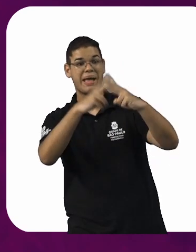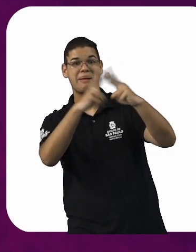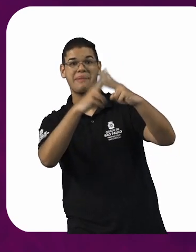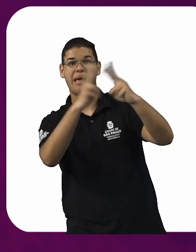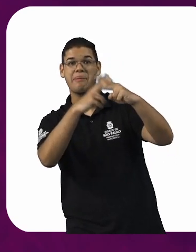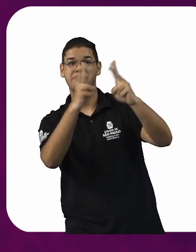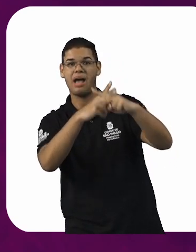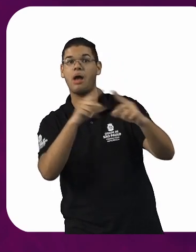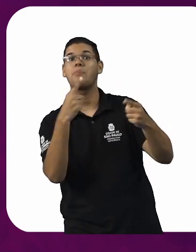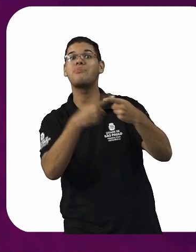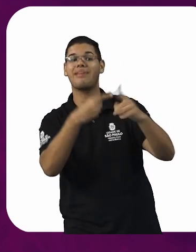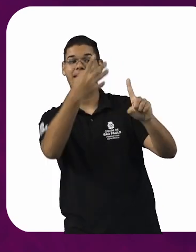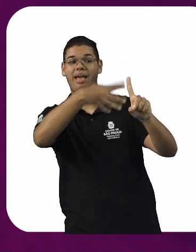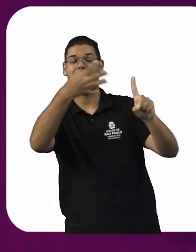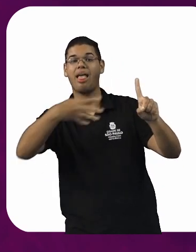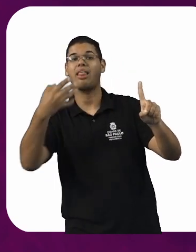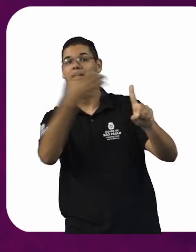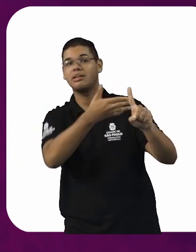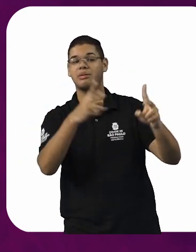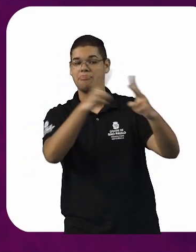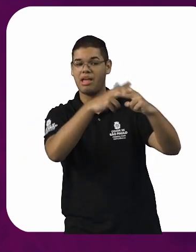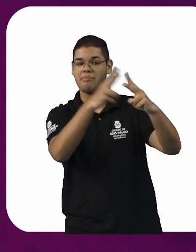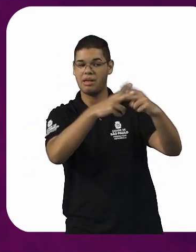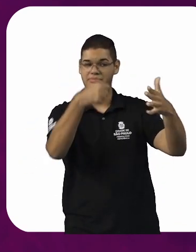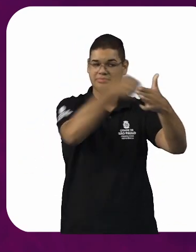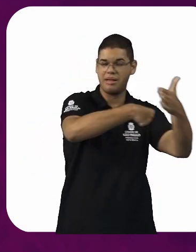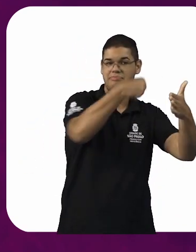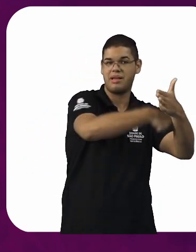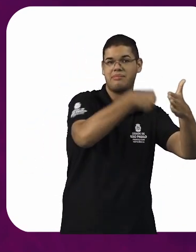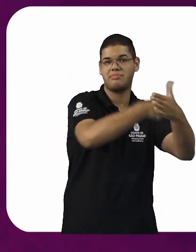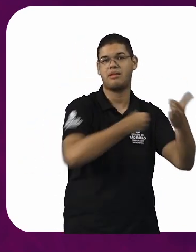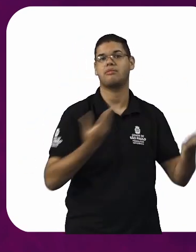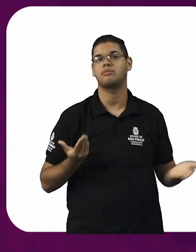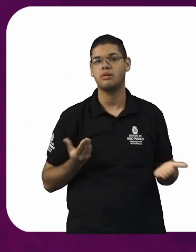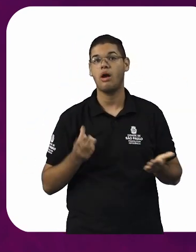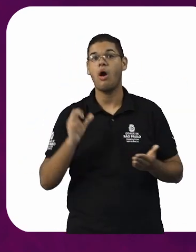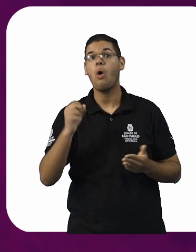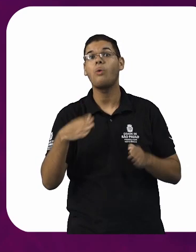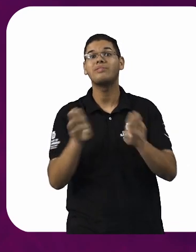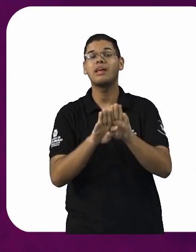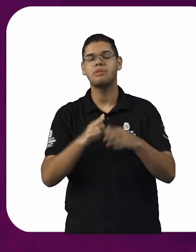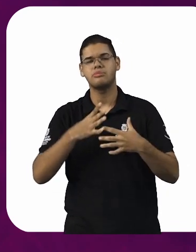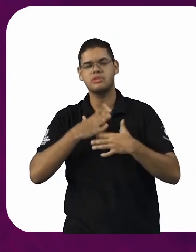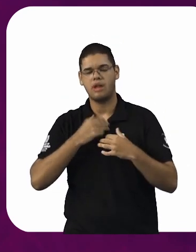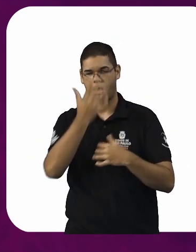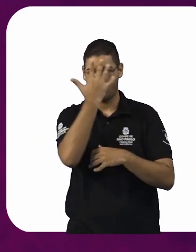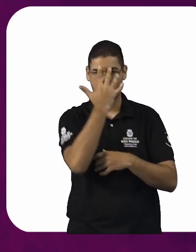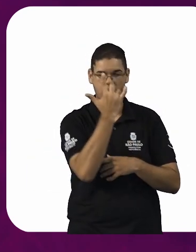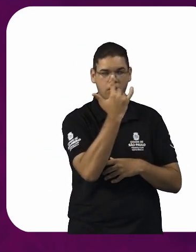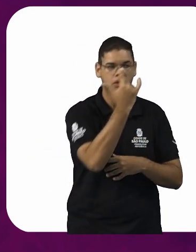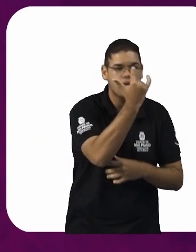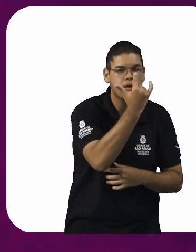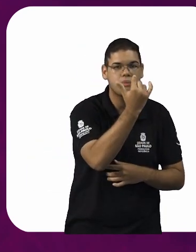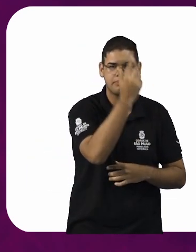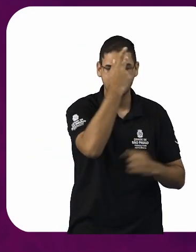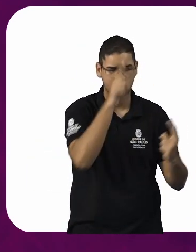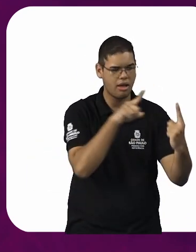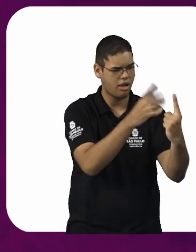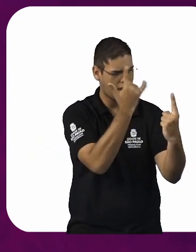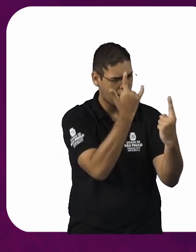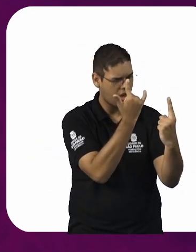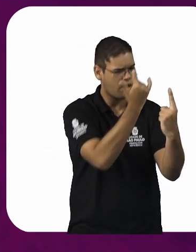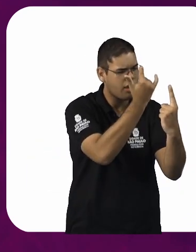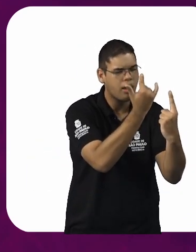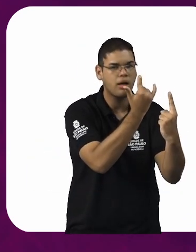de simplesmente existirem ou de demonstrar afeto ou desejo para uma pessoa que não está